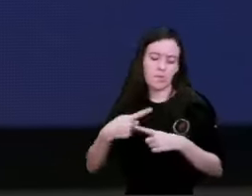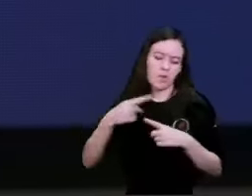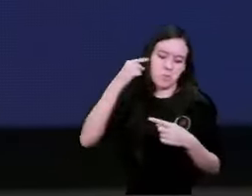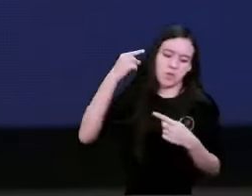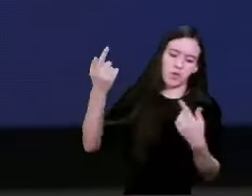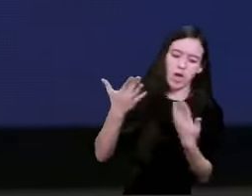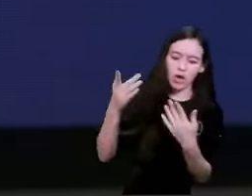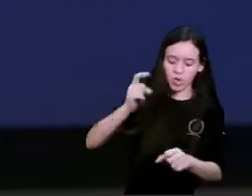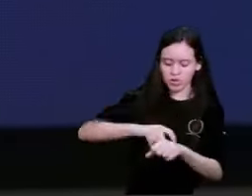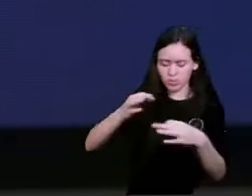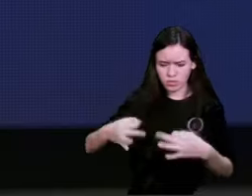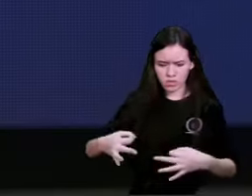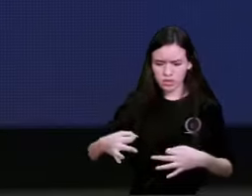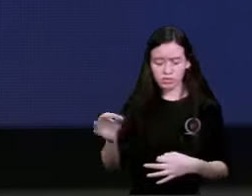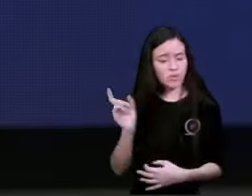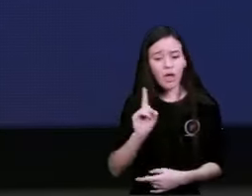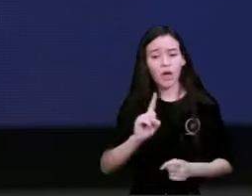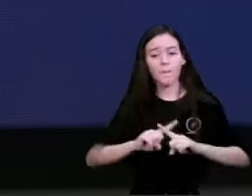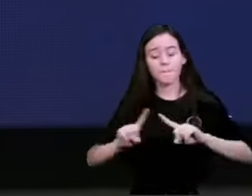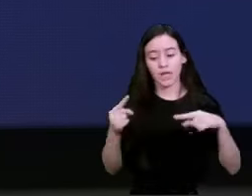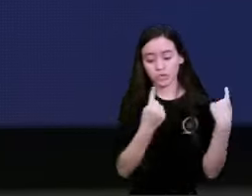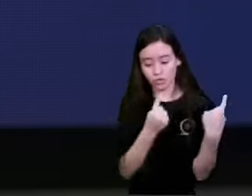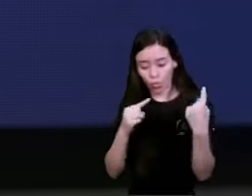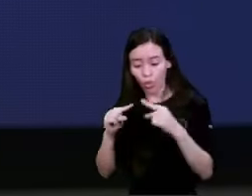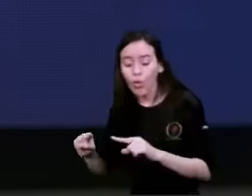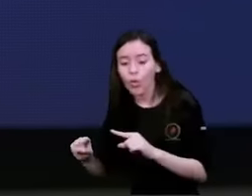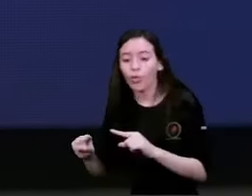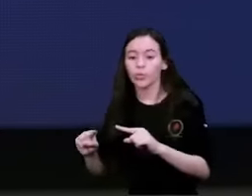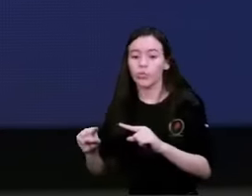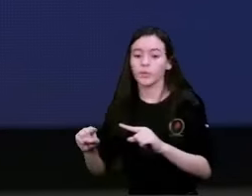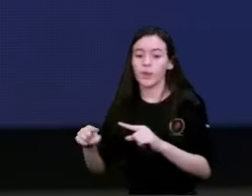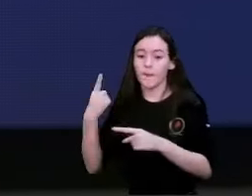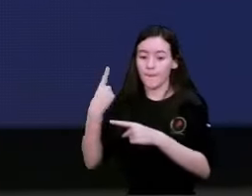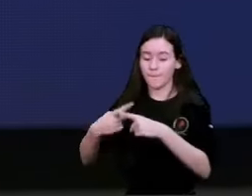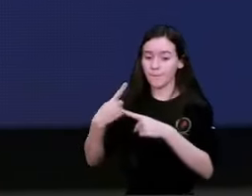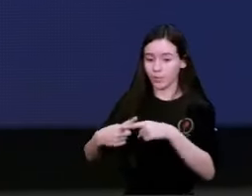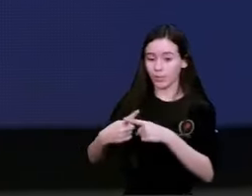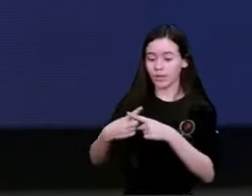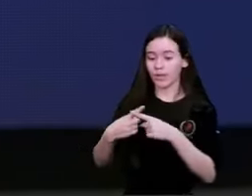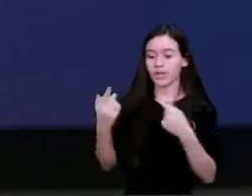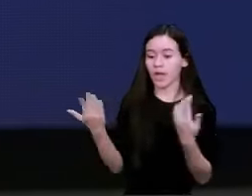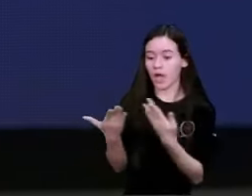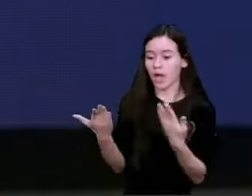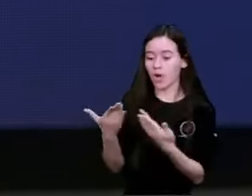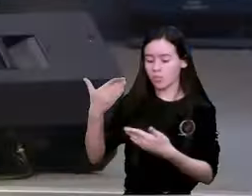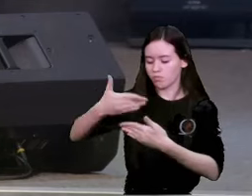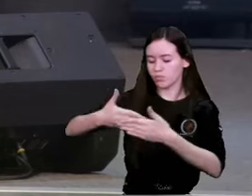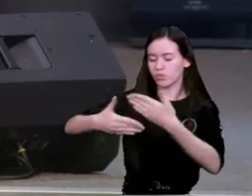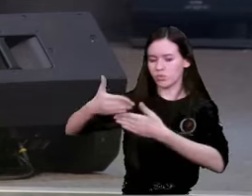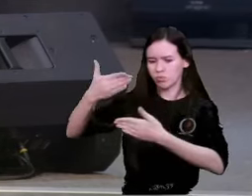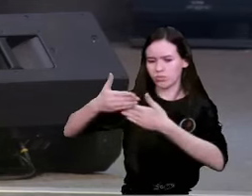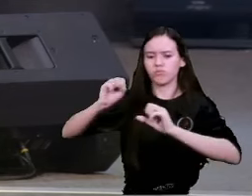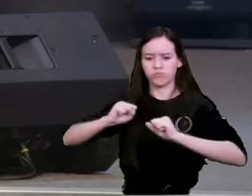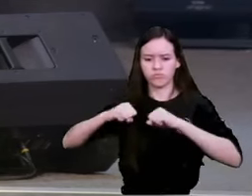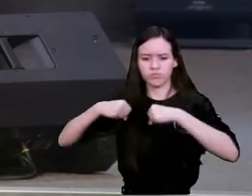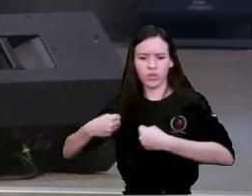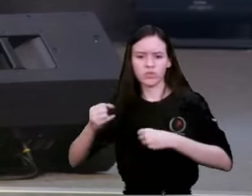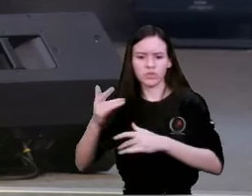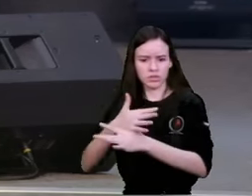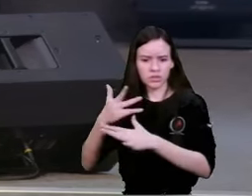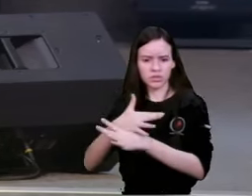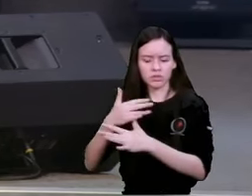era o momento certo. Mas ele está indo em direção a vocês, porque agora os muros estão fortes, as